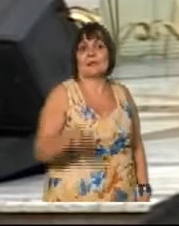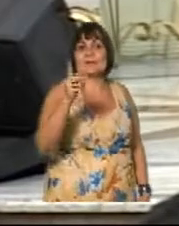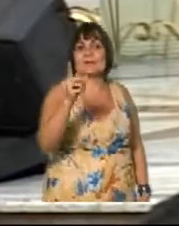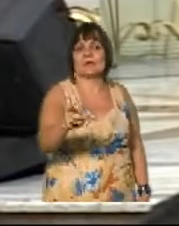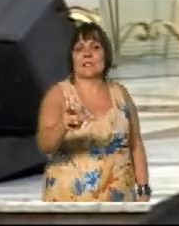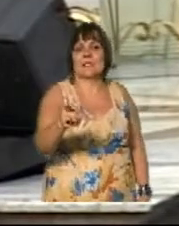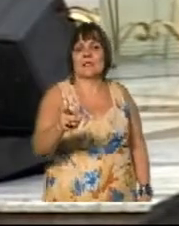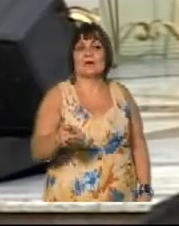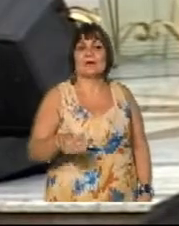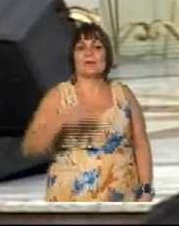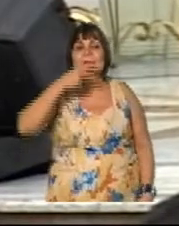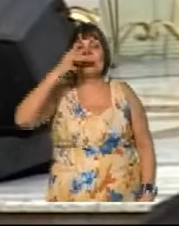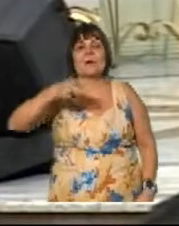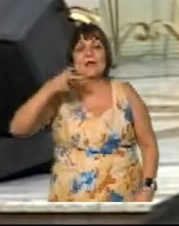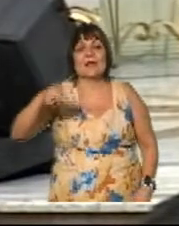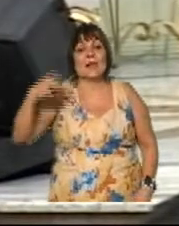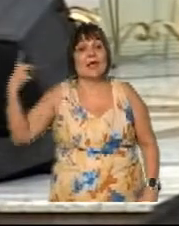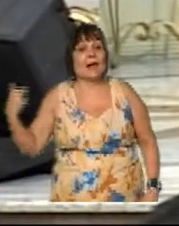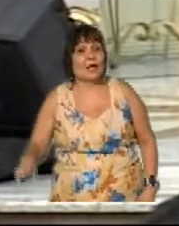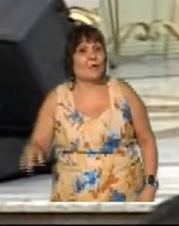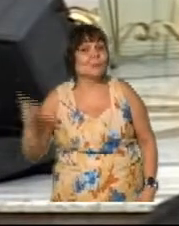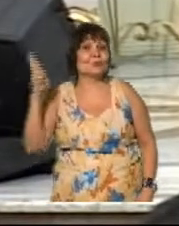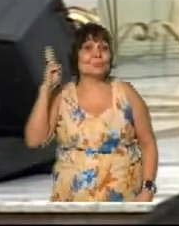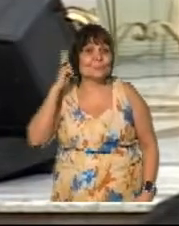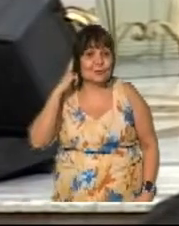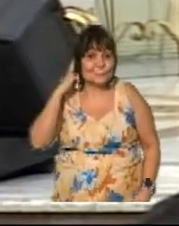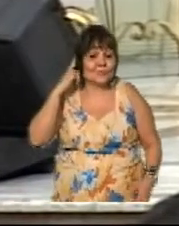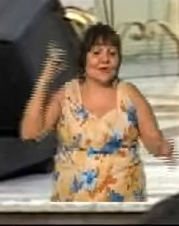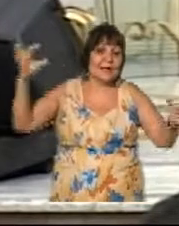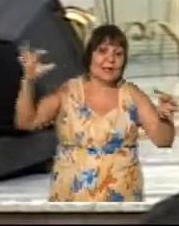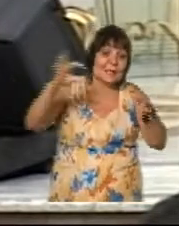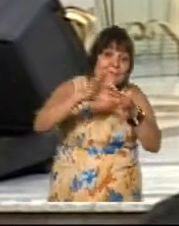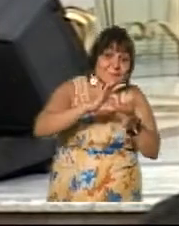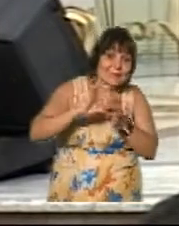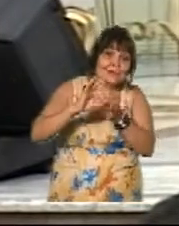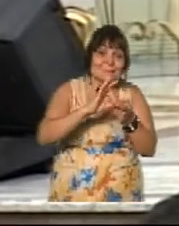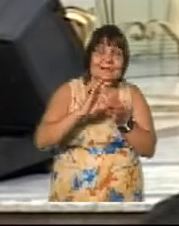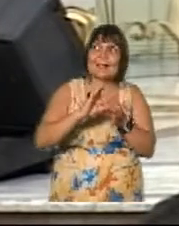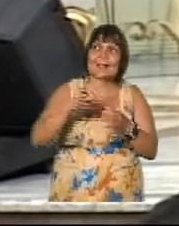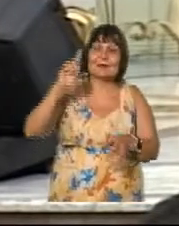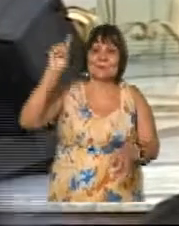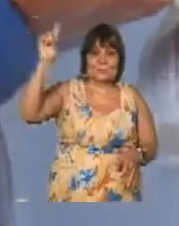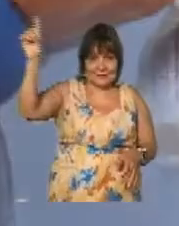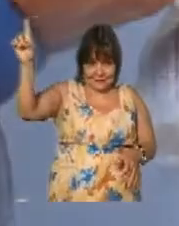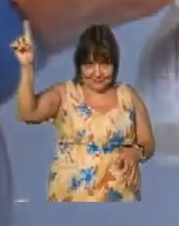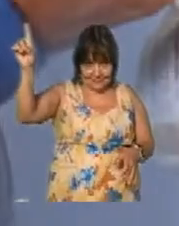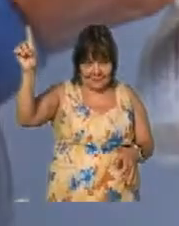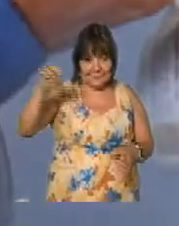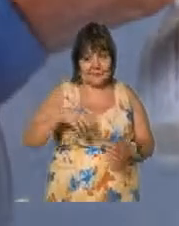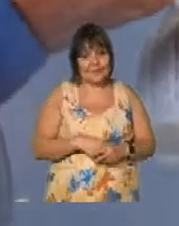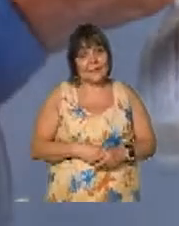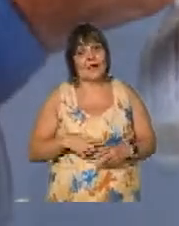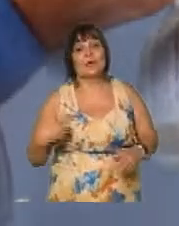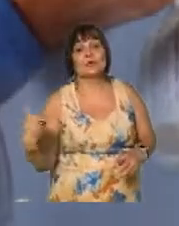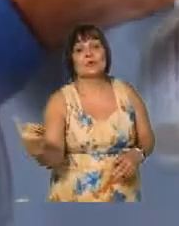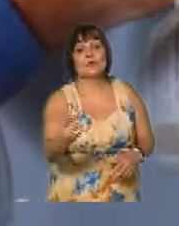de Jesus, falar com alguém e reconciliá-la com Deus. Porque ele diz, de